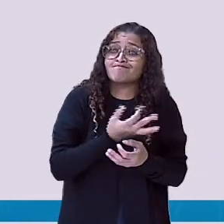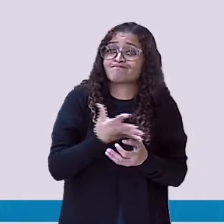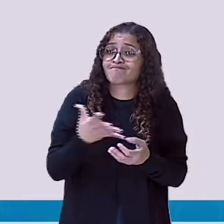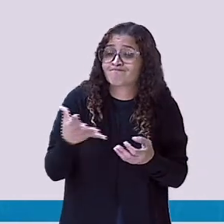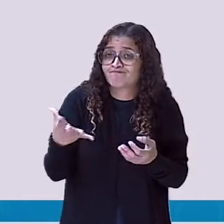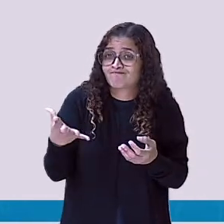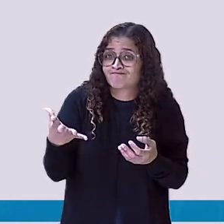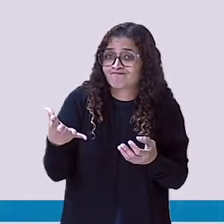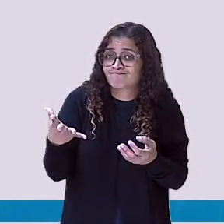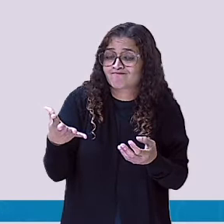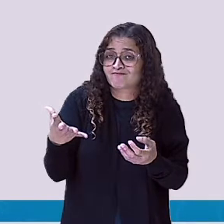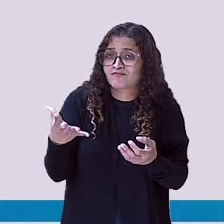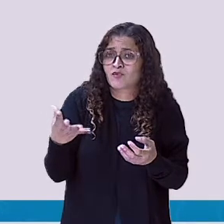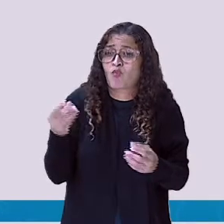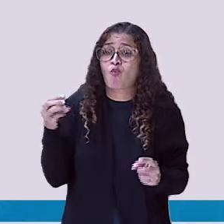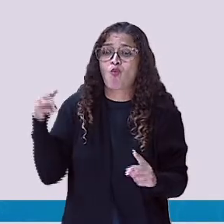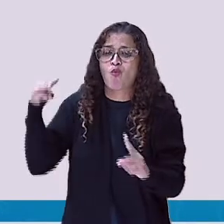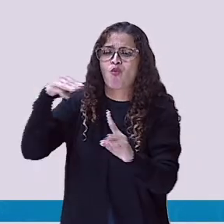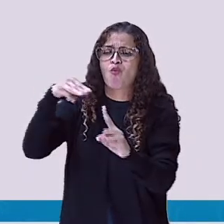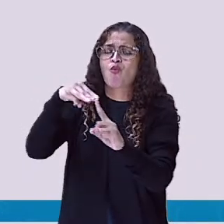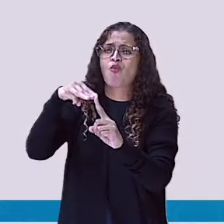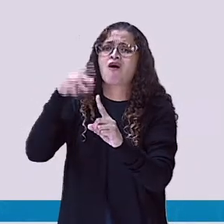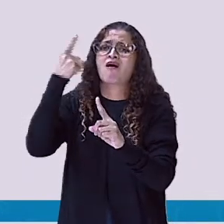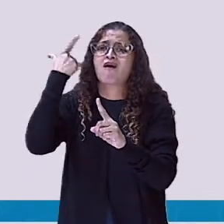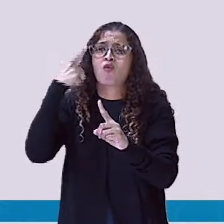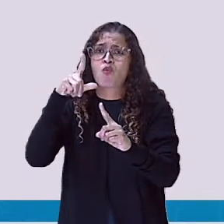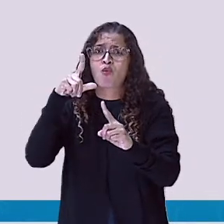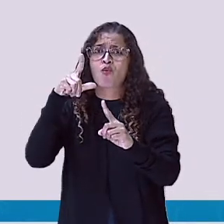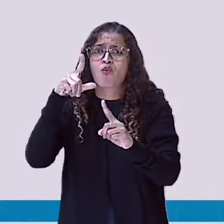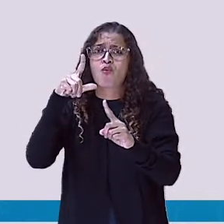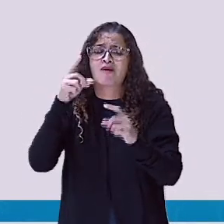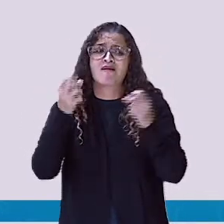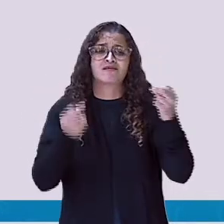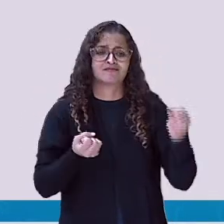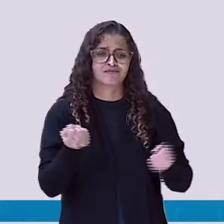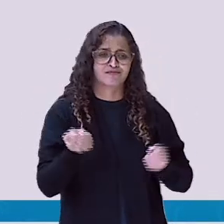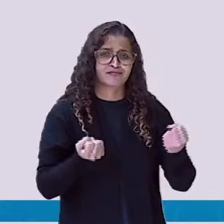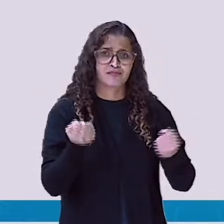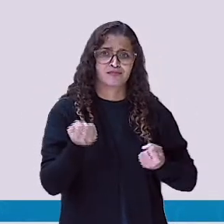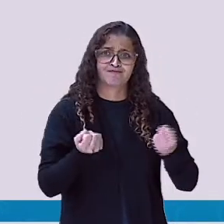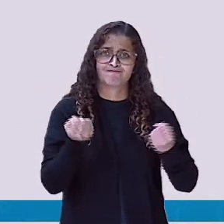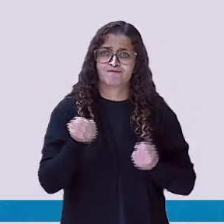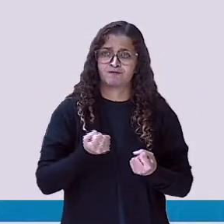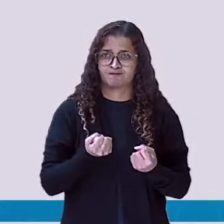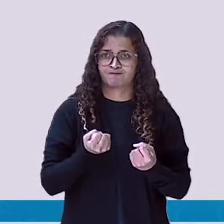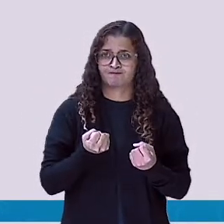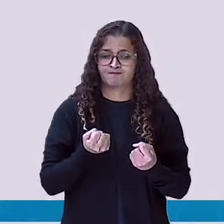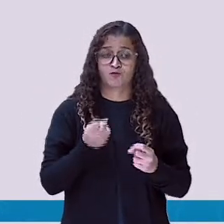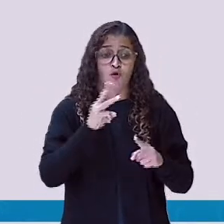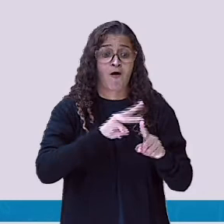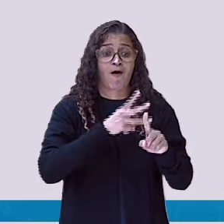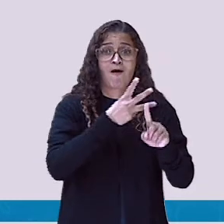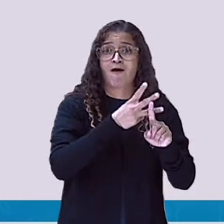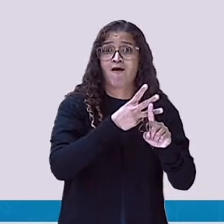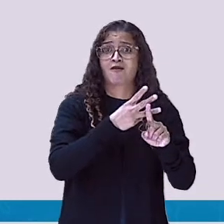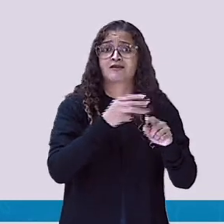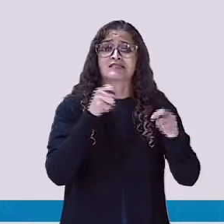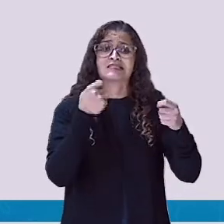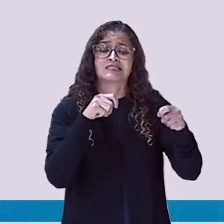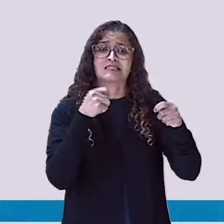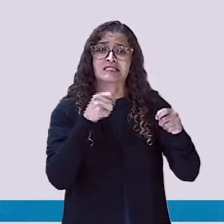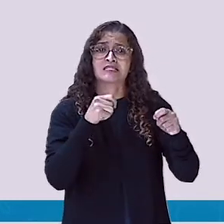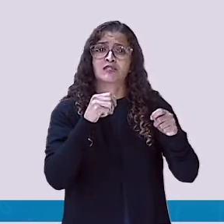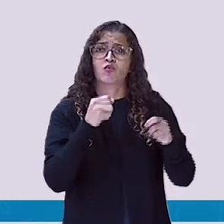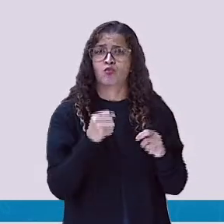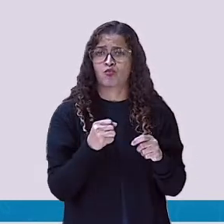Quantos carros para bater a meta dele, sendo que ele precisa de vender o triplo do valor do mês passado?